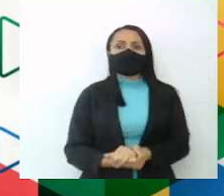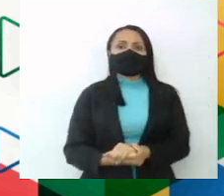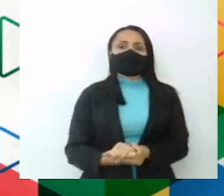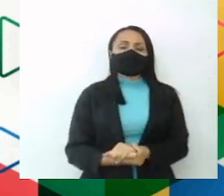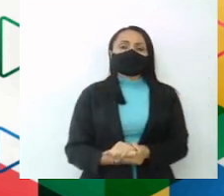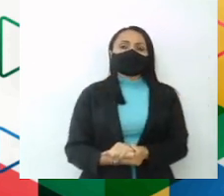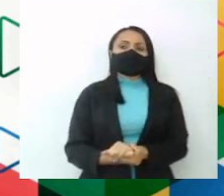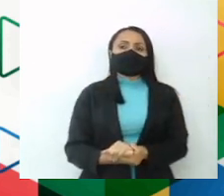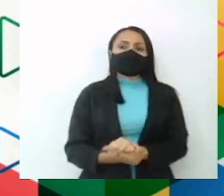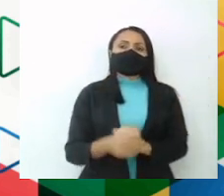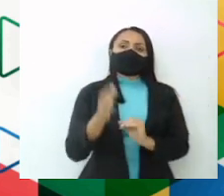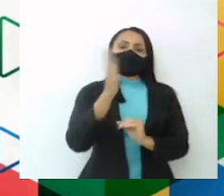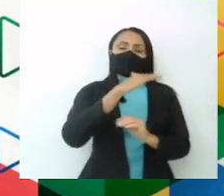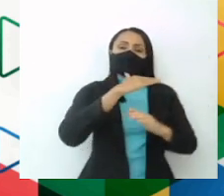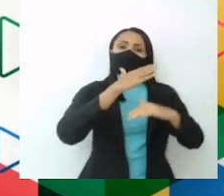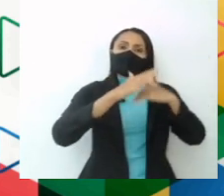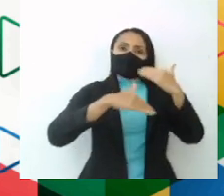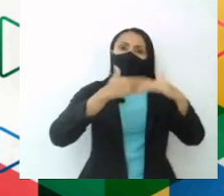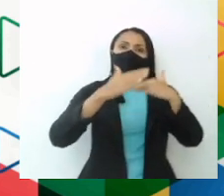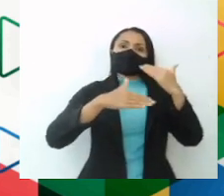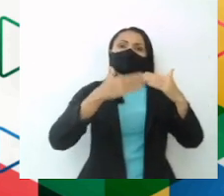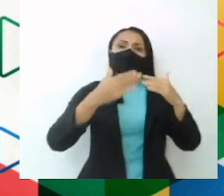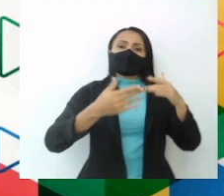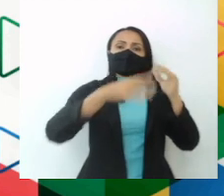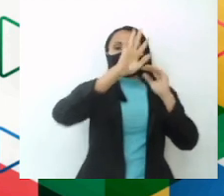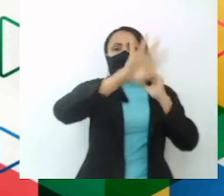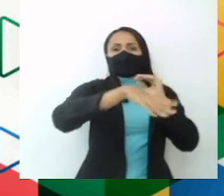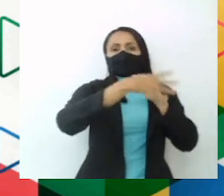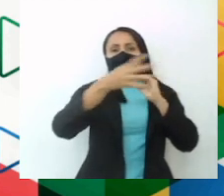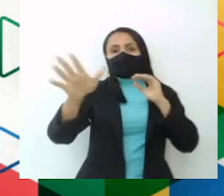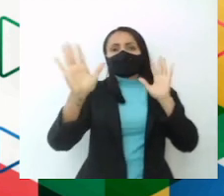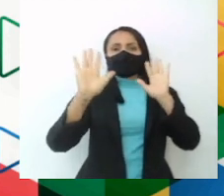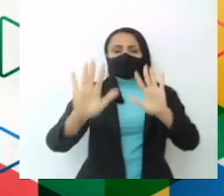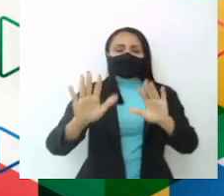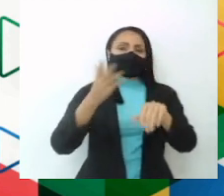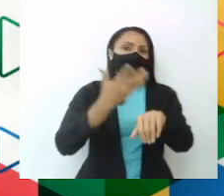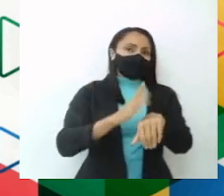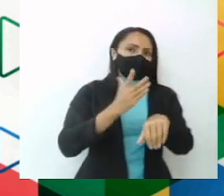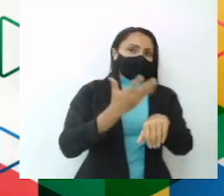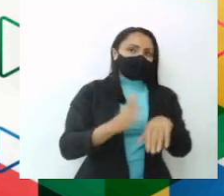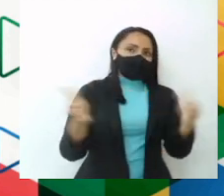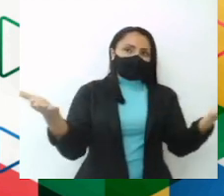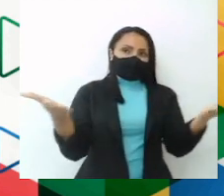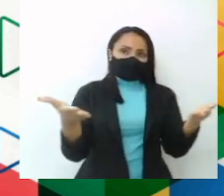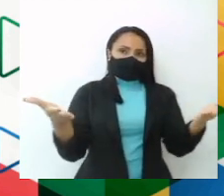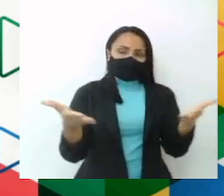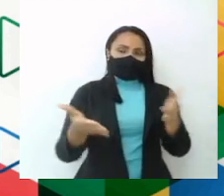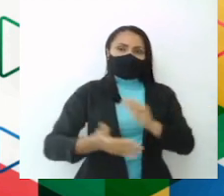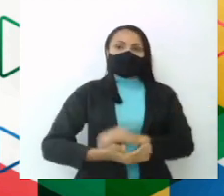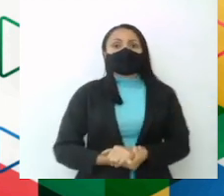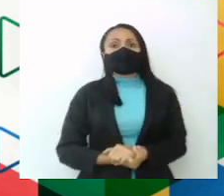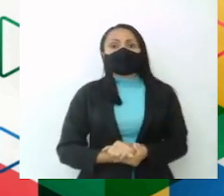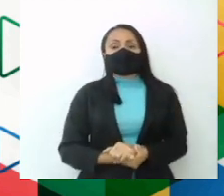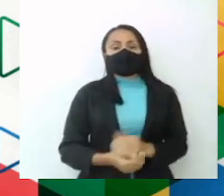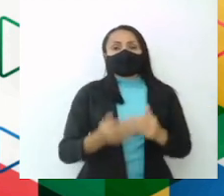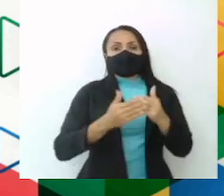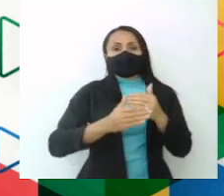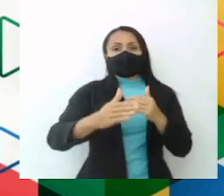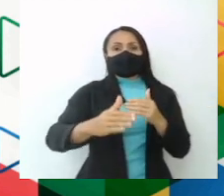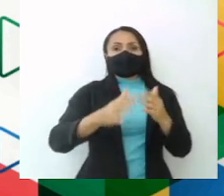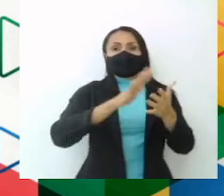vamos lá construir aqui essa tabela na prática, resolver isso agora. Então vou começar com o exercício